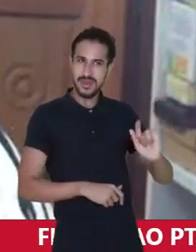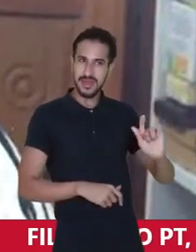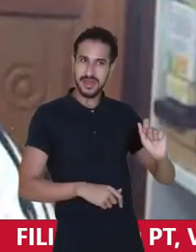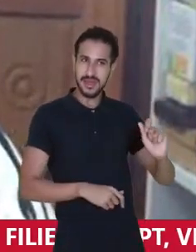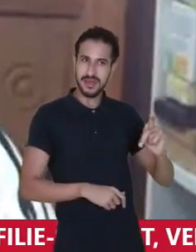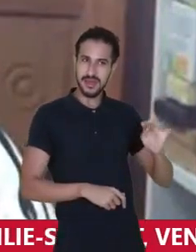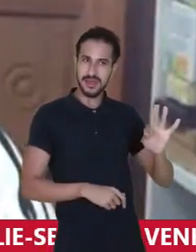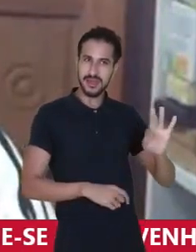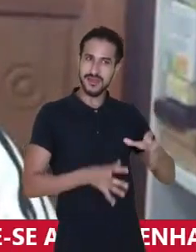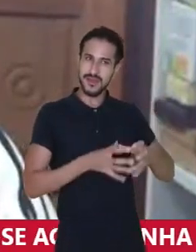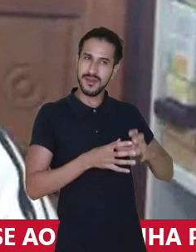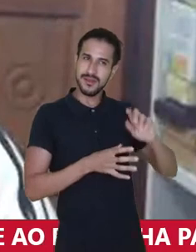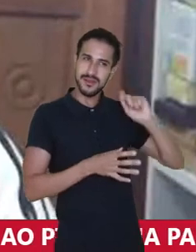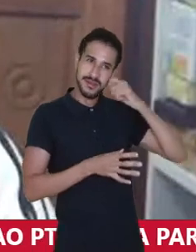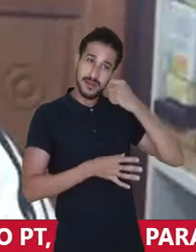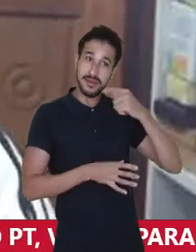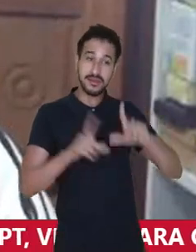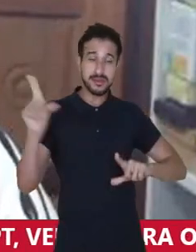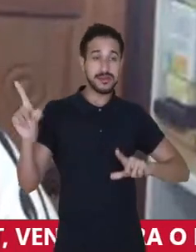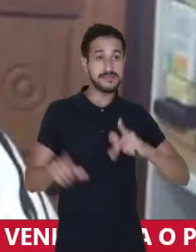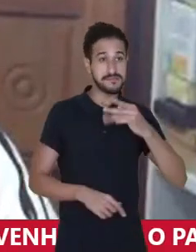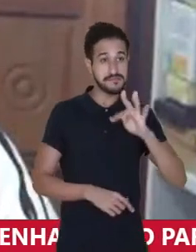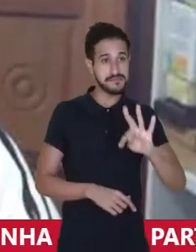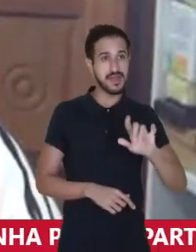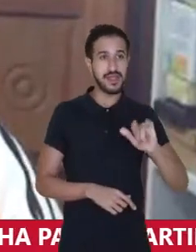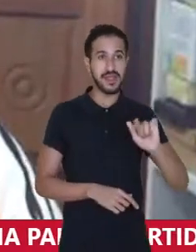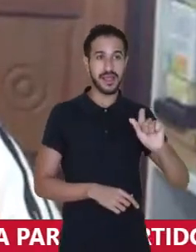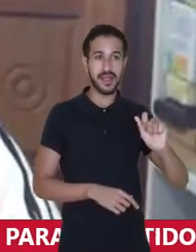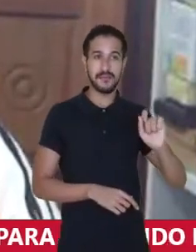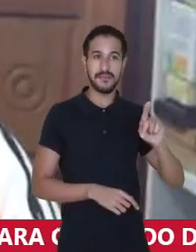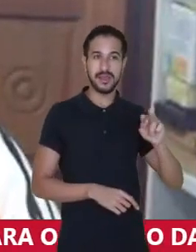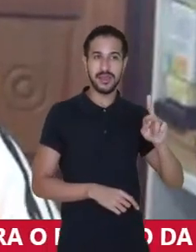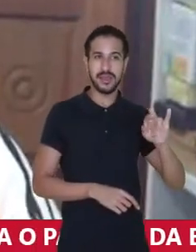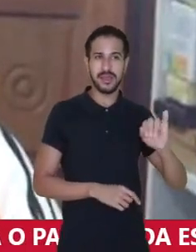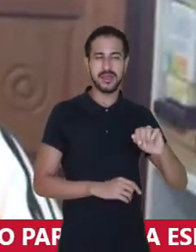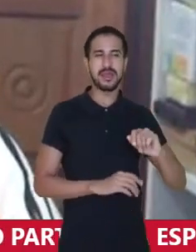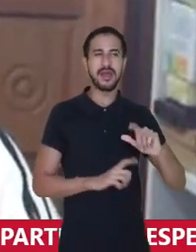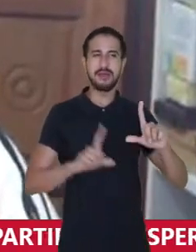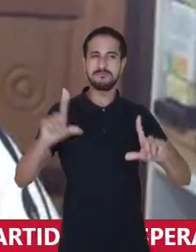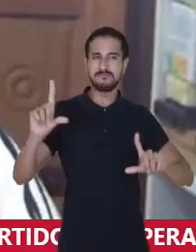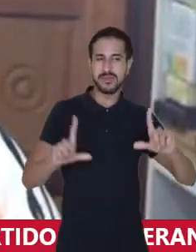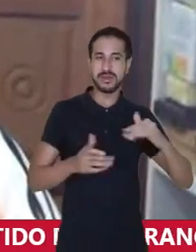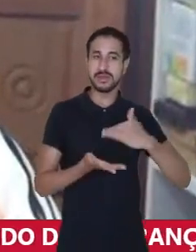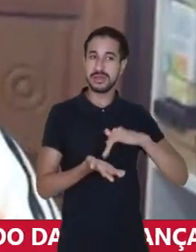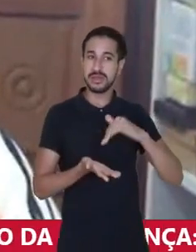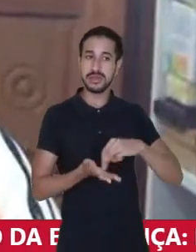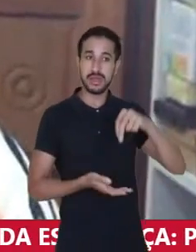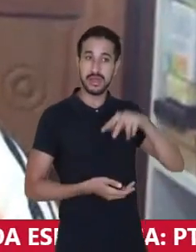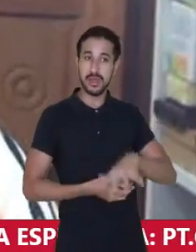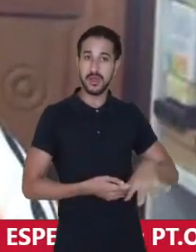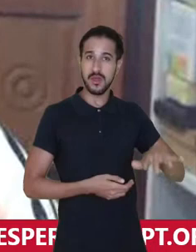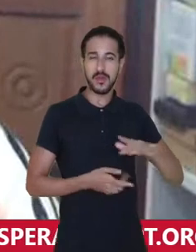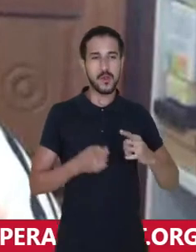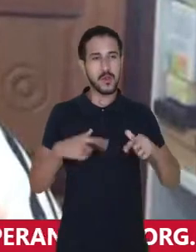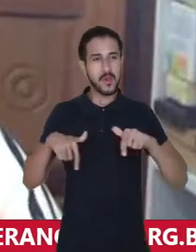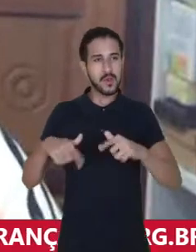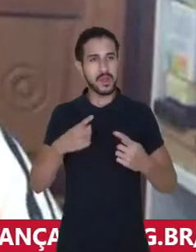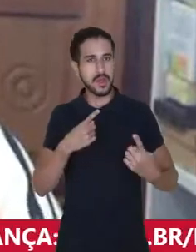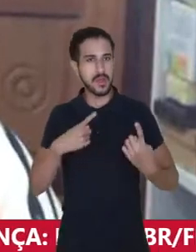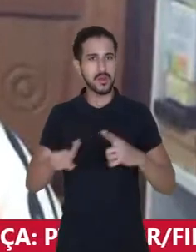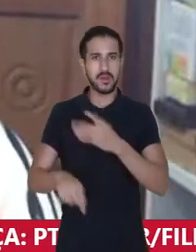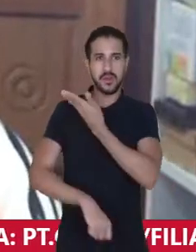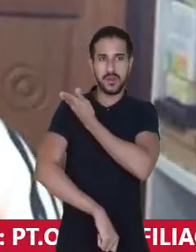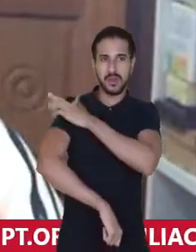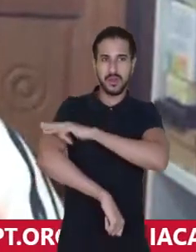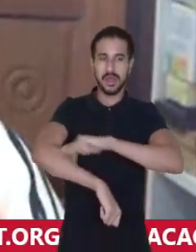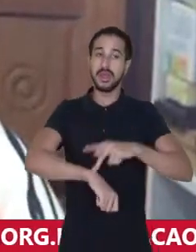Preta, aqui pela TV PT. O Liga Preta é um programa da Secretaria Nacional de Combate ao Racismo